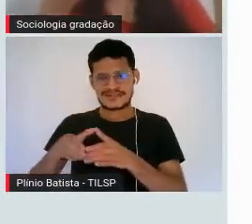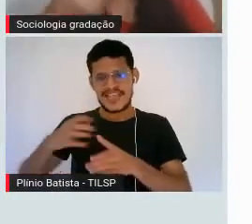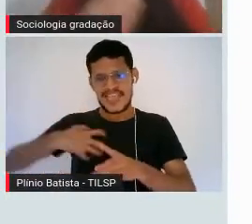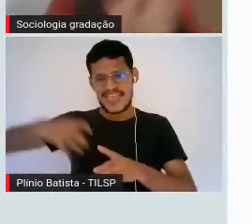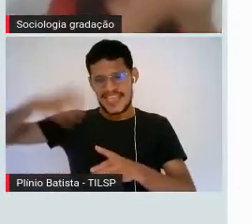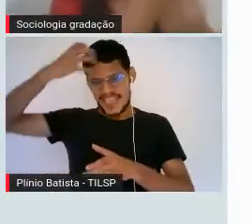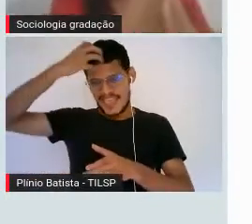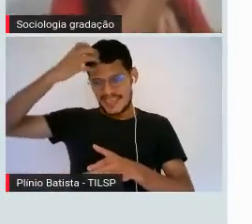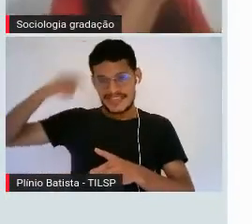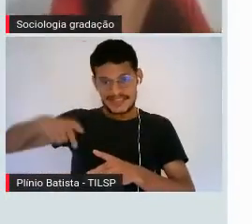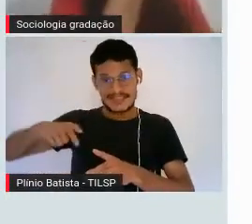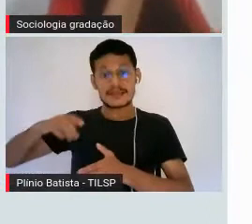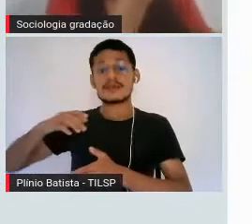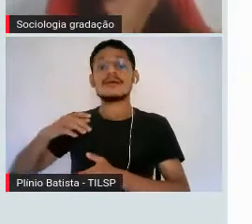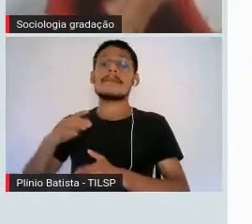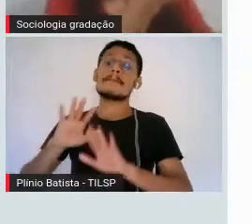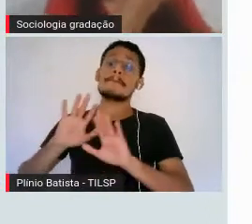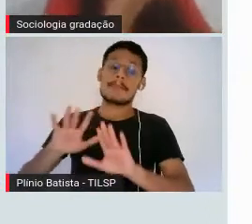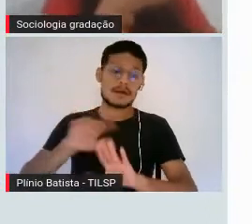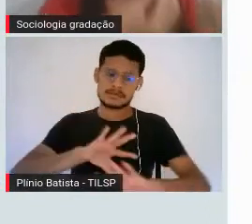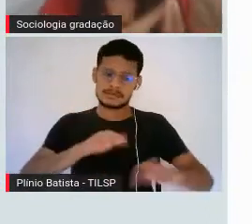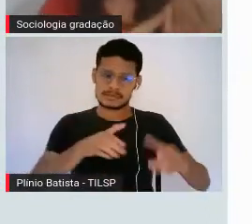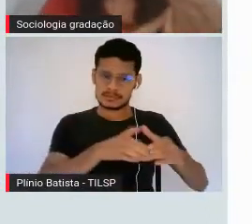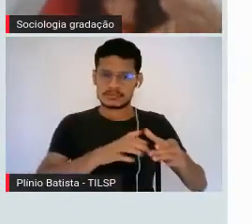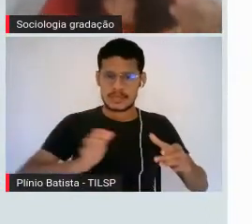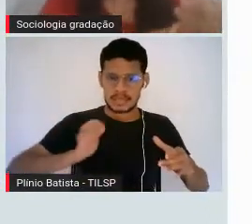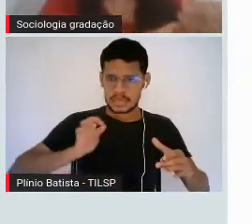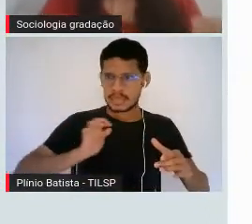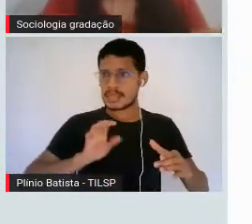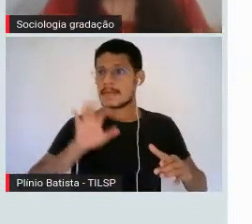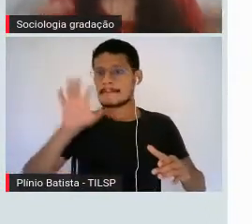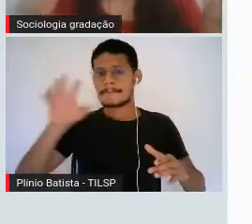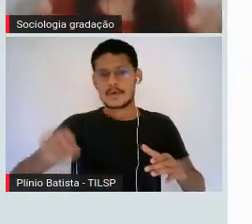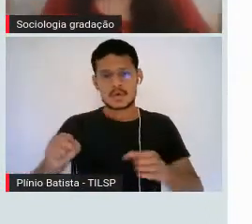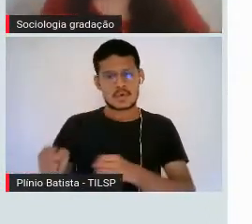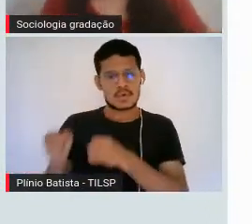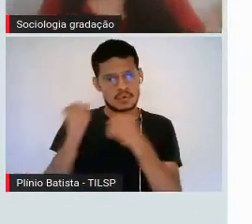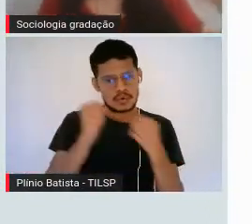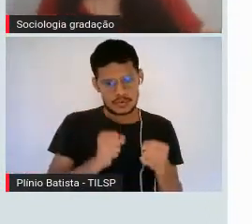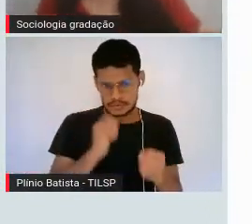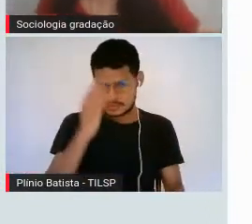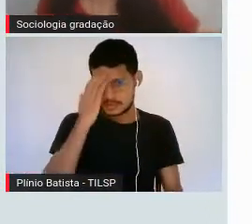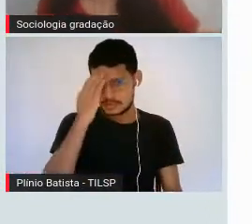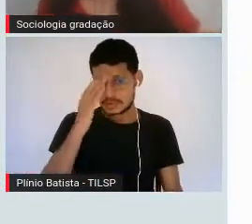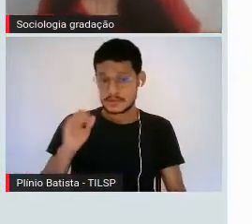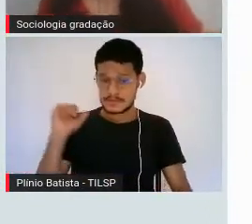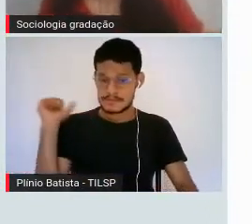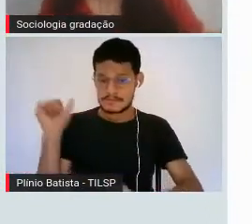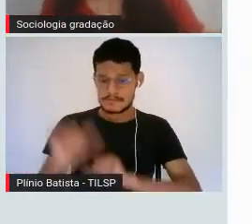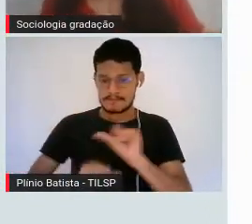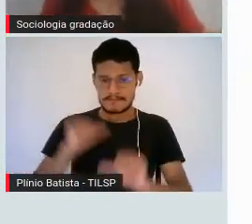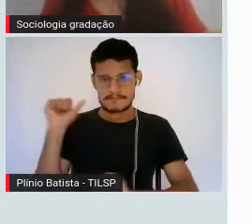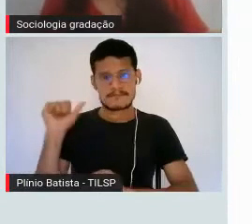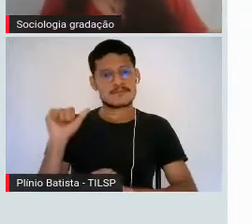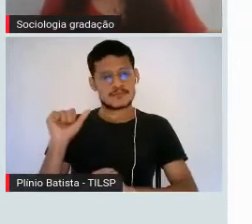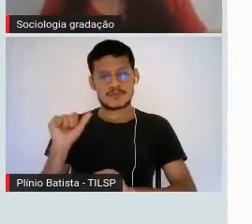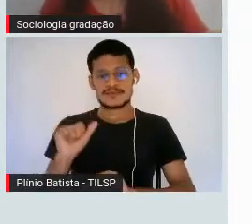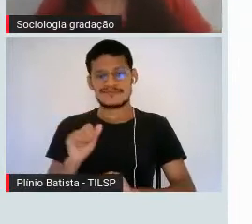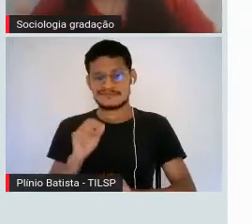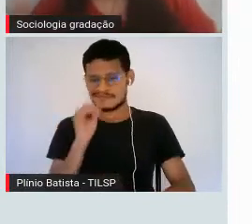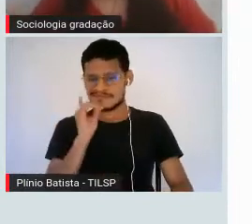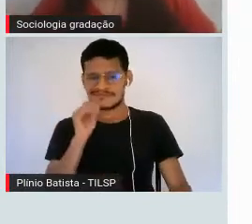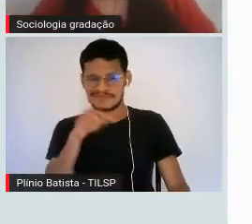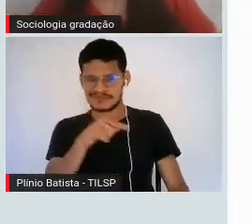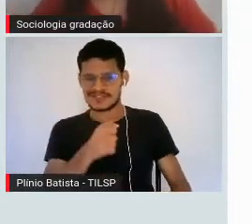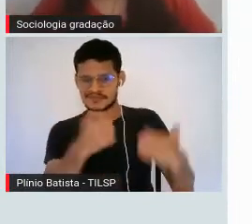a burguesia ela tomou o poder e continuou ali no poder, não fez transformação que ela falou, né, digamos